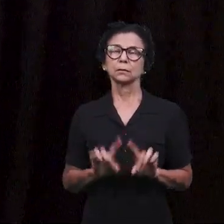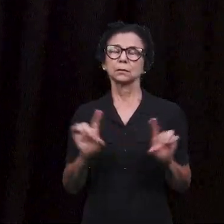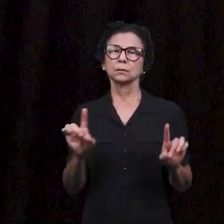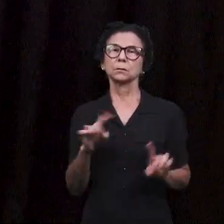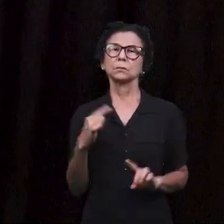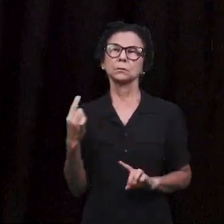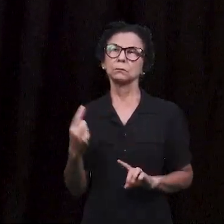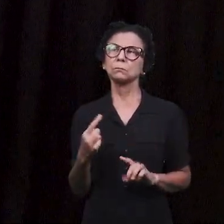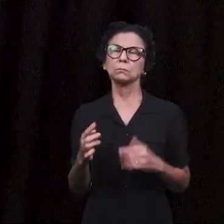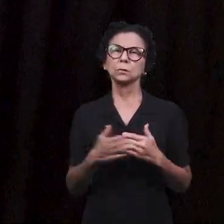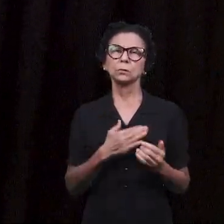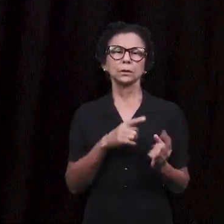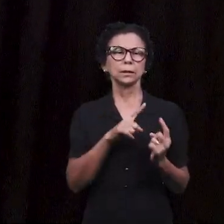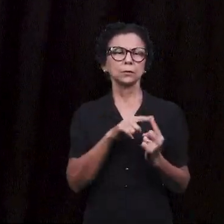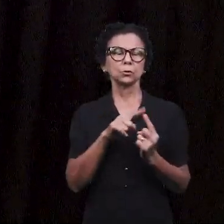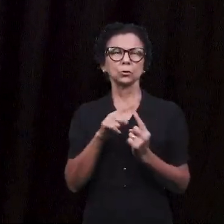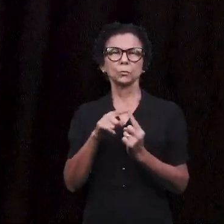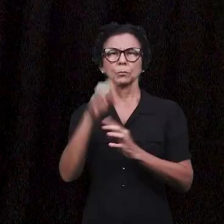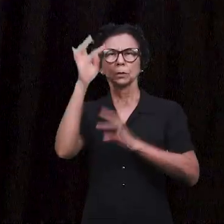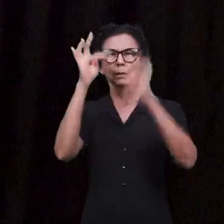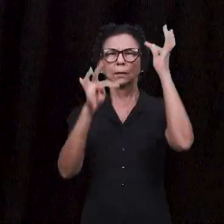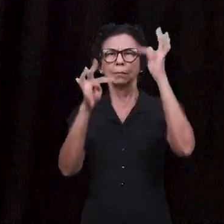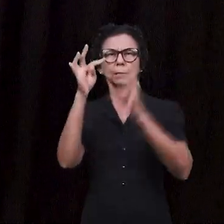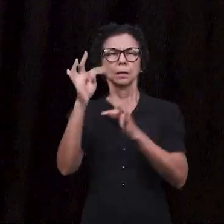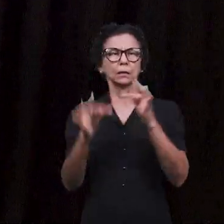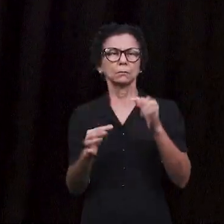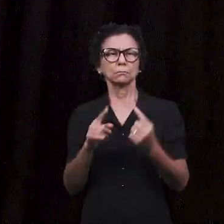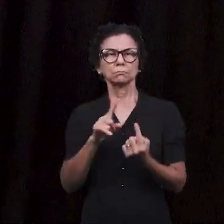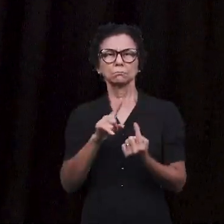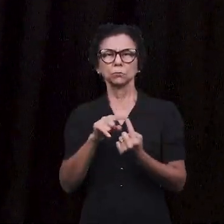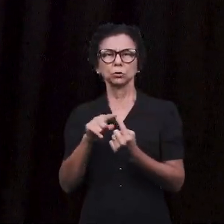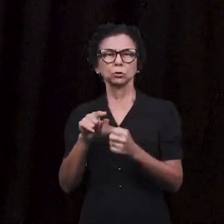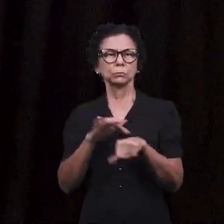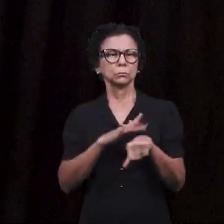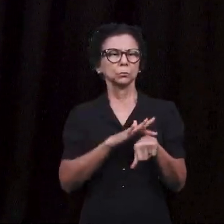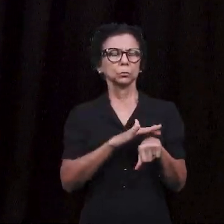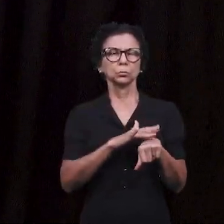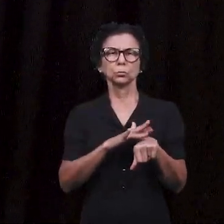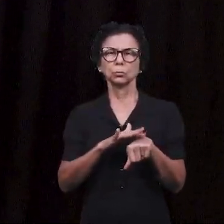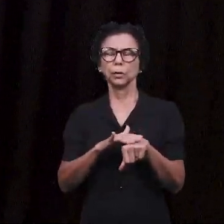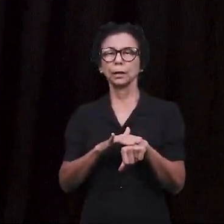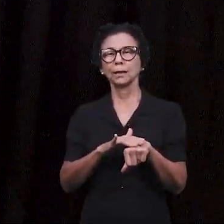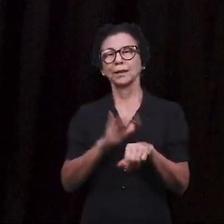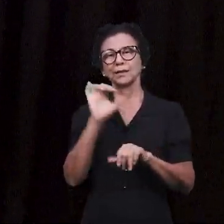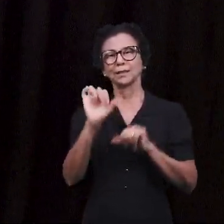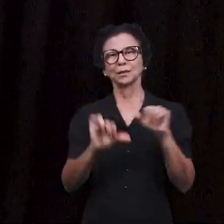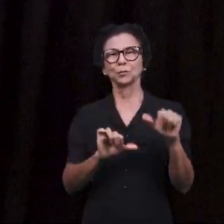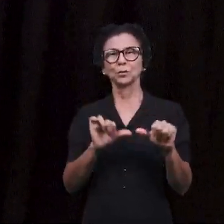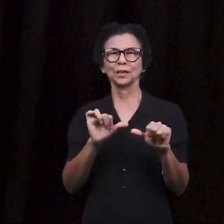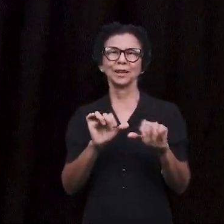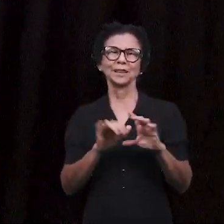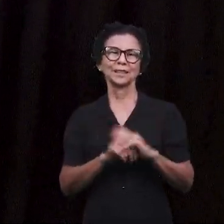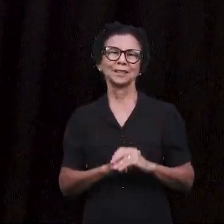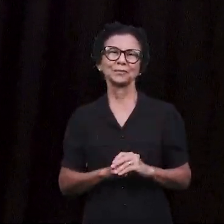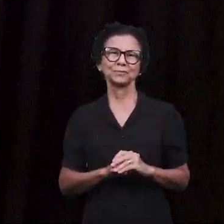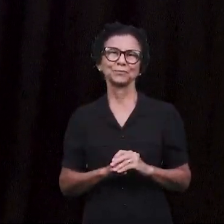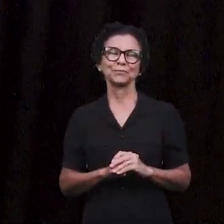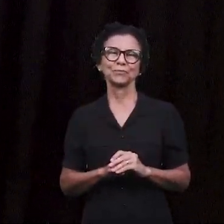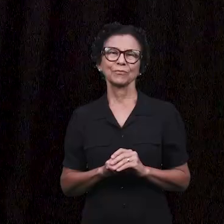nós vamos abordar qualquer tipo de tratamento de doença, a gente tenta realizar as mudanças de hábitos de vida.